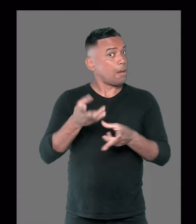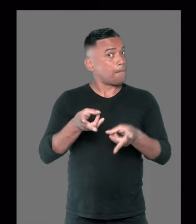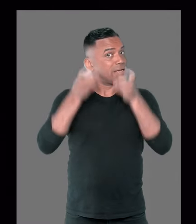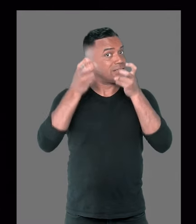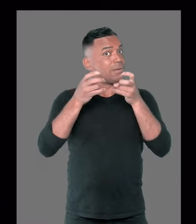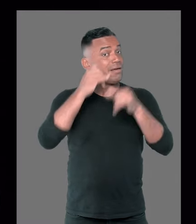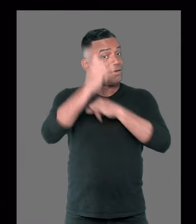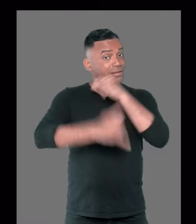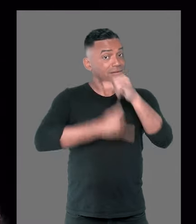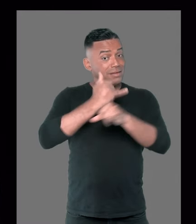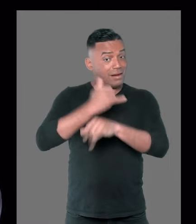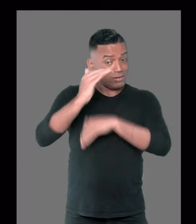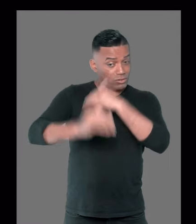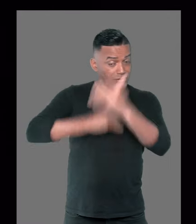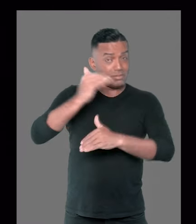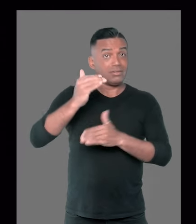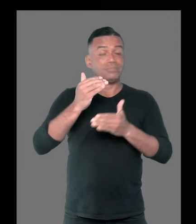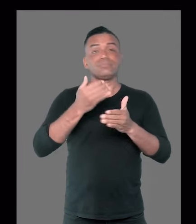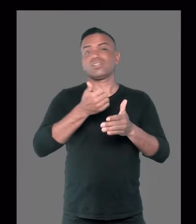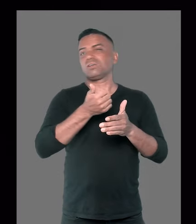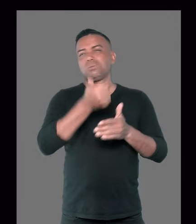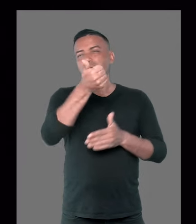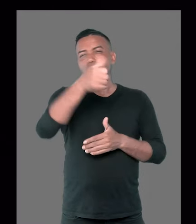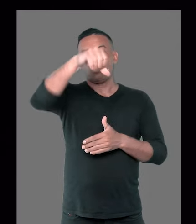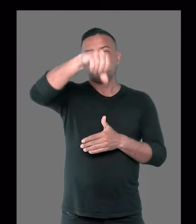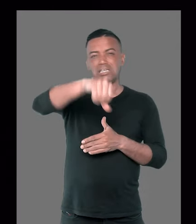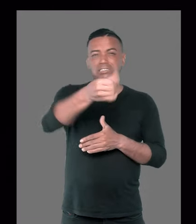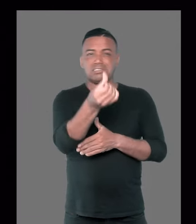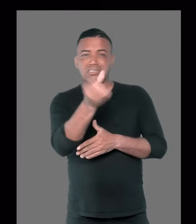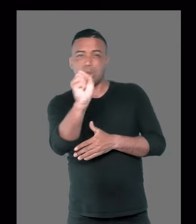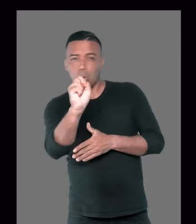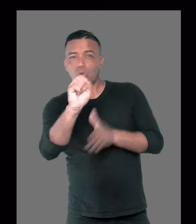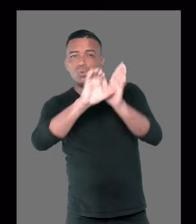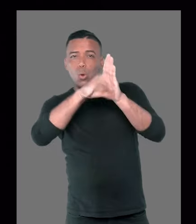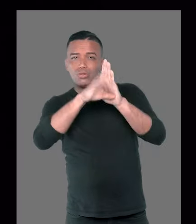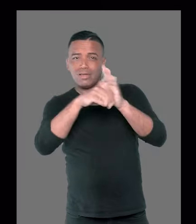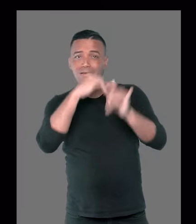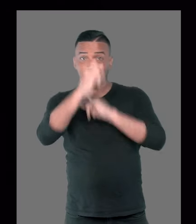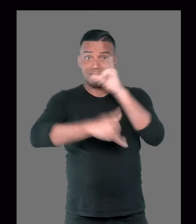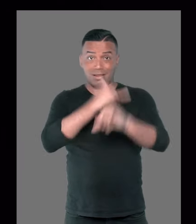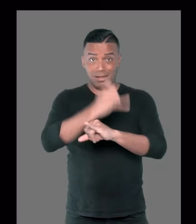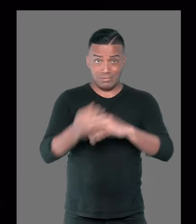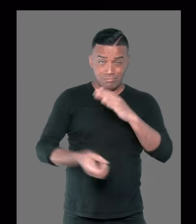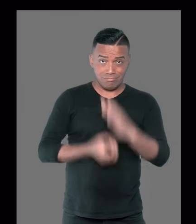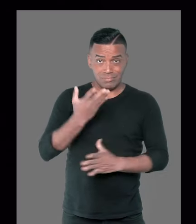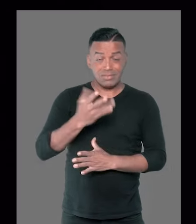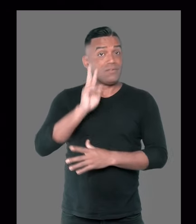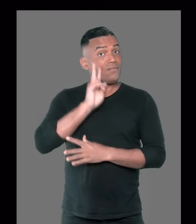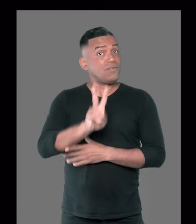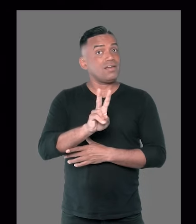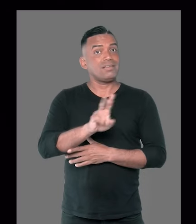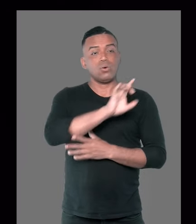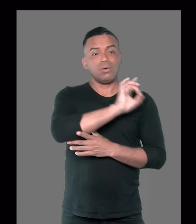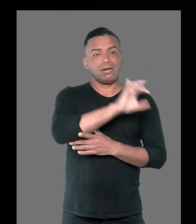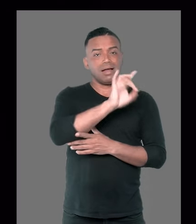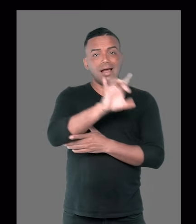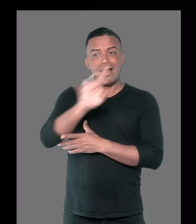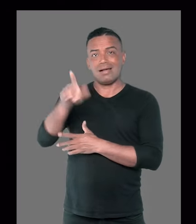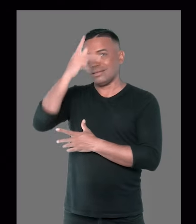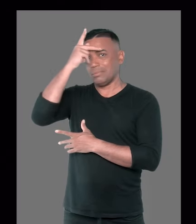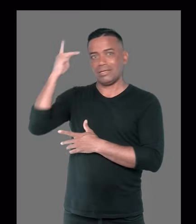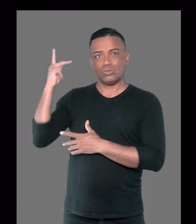internet o conceito da internet é de 1968 eh já dava para você ver que com cada pessoa podendo ser um